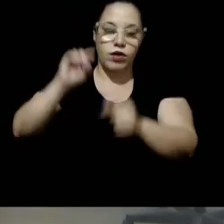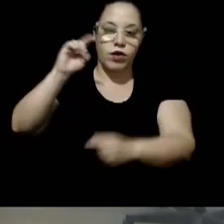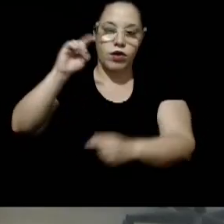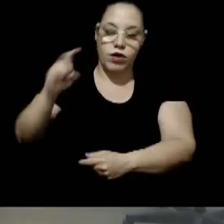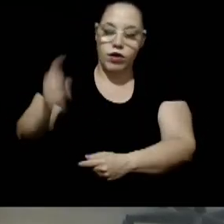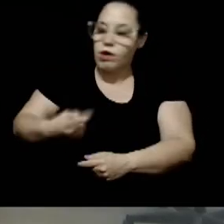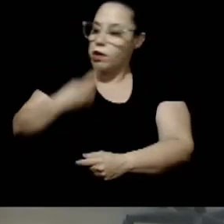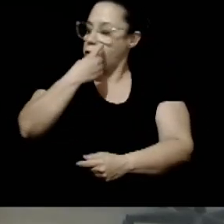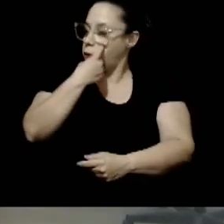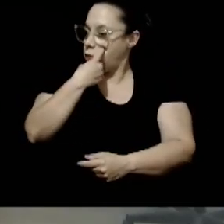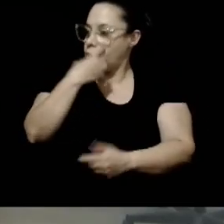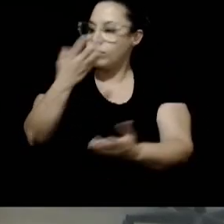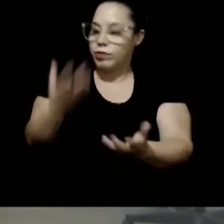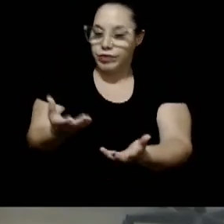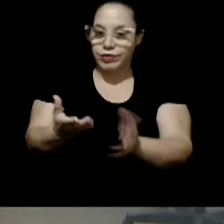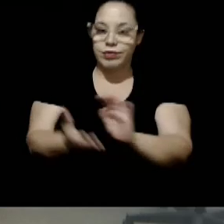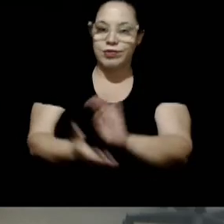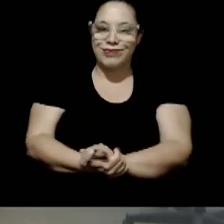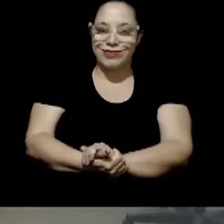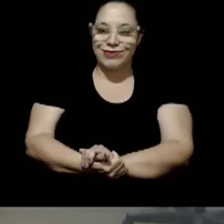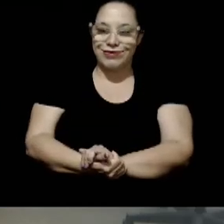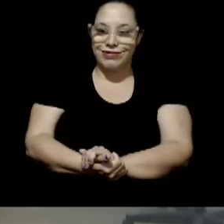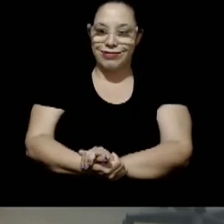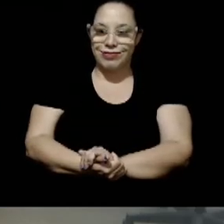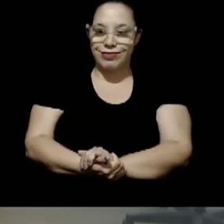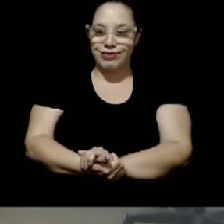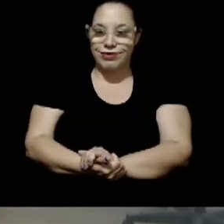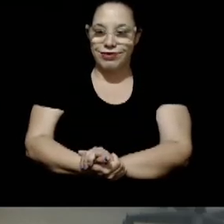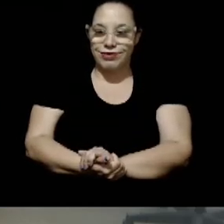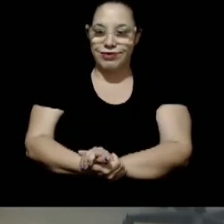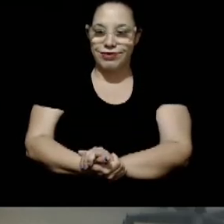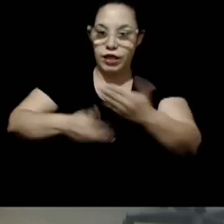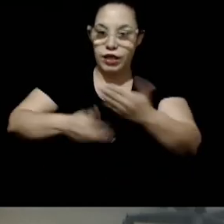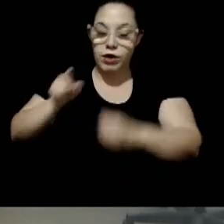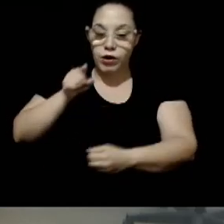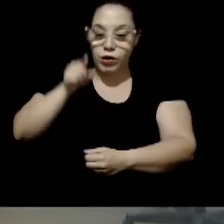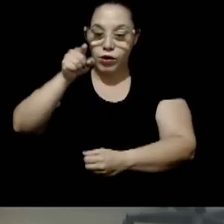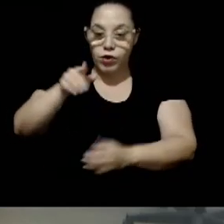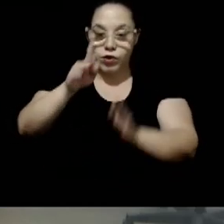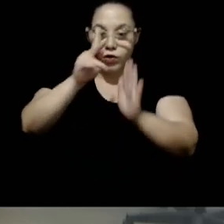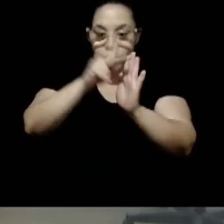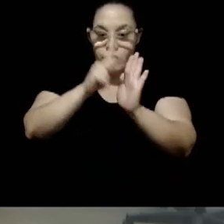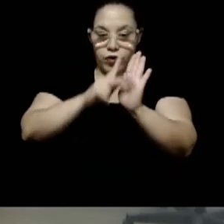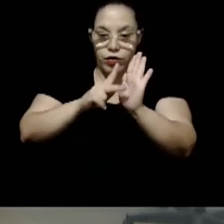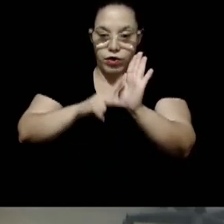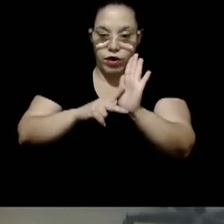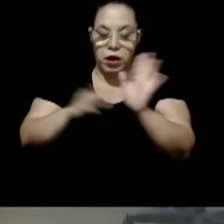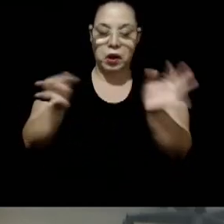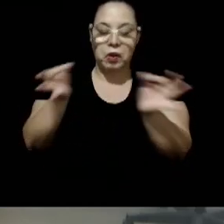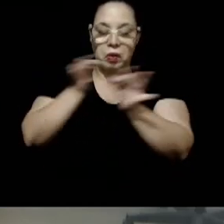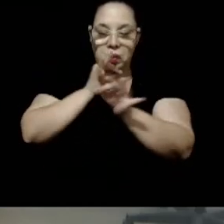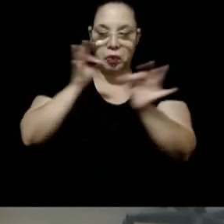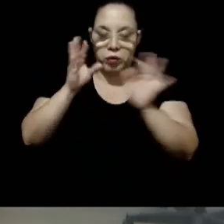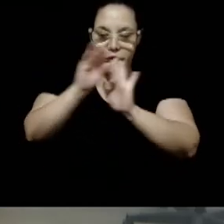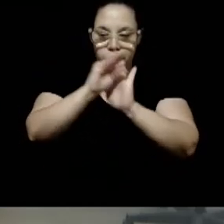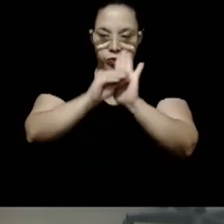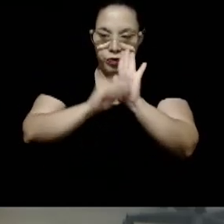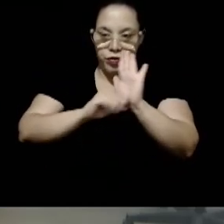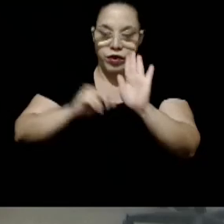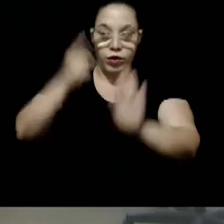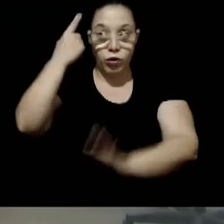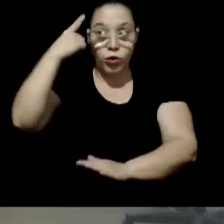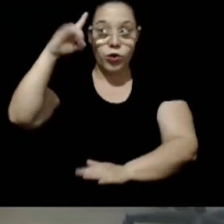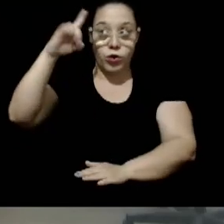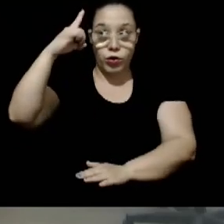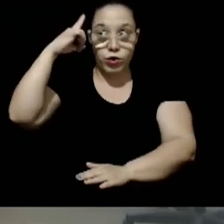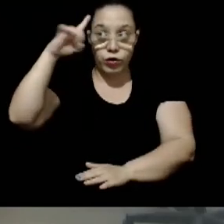TV Câmara Campinas trabalhando trazendo para você uma programação de qualidade durante todo o dia e Toda